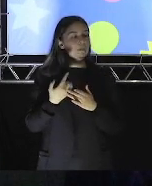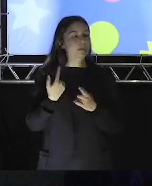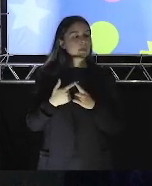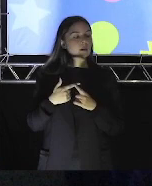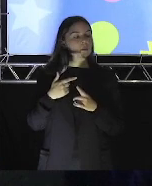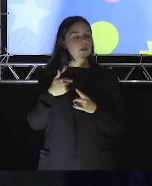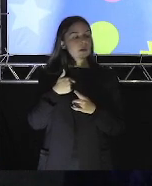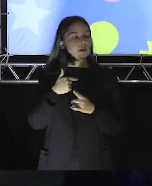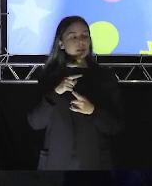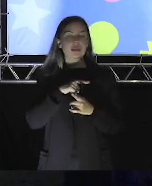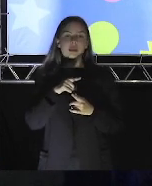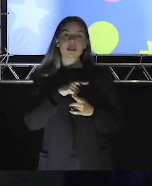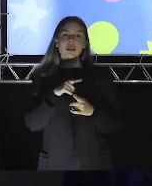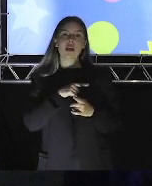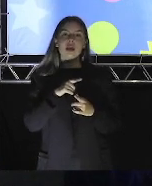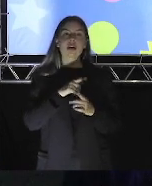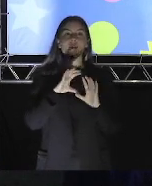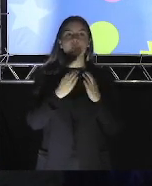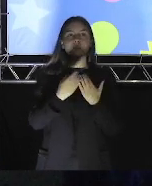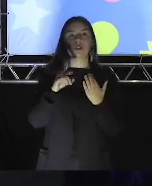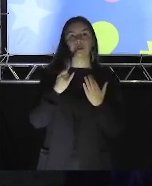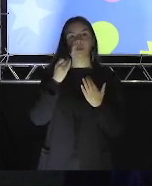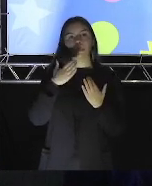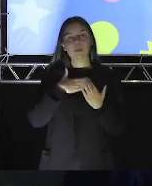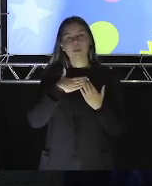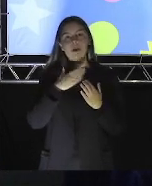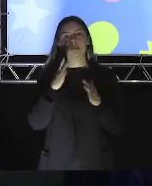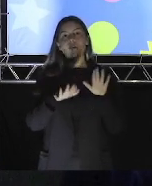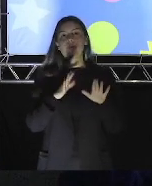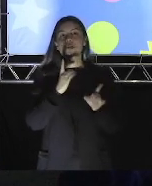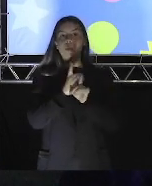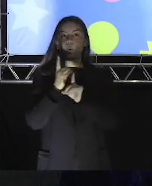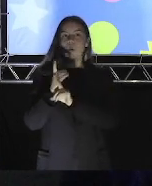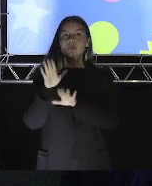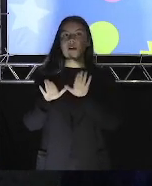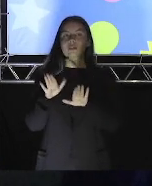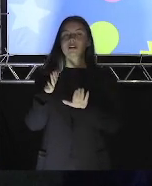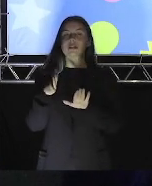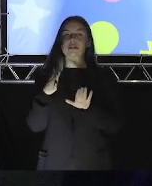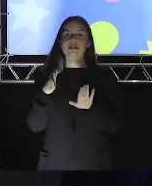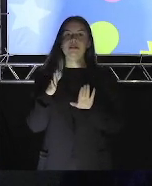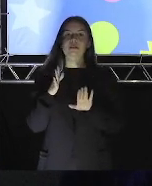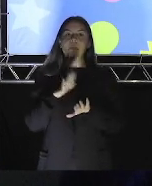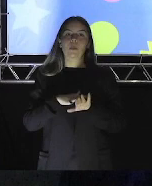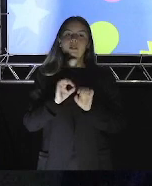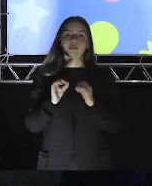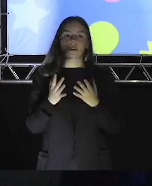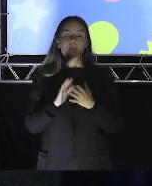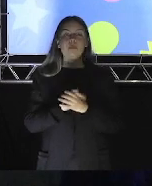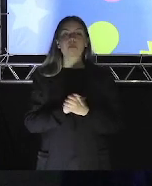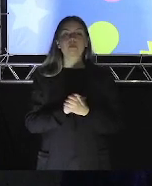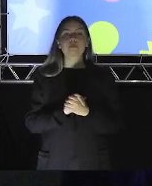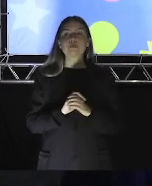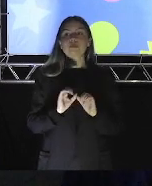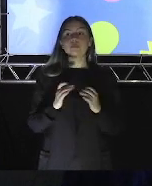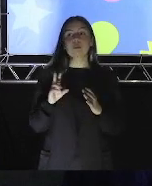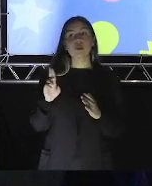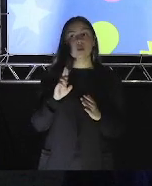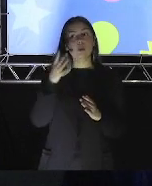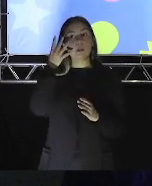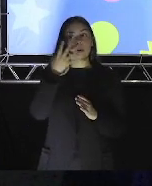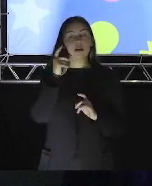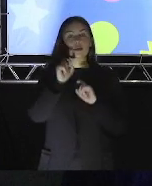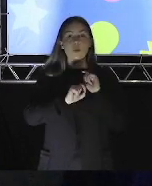muito importante. Então, vocês devem esbarrar comigo em algum momento. E aí, o nome da palestra